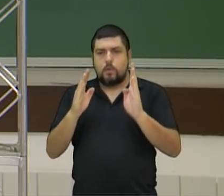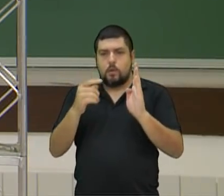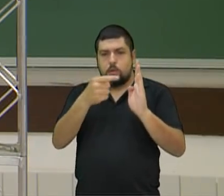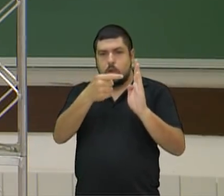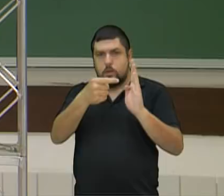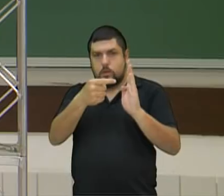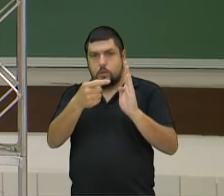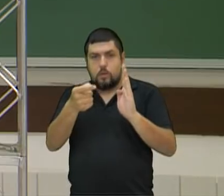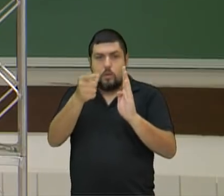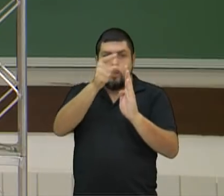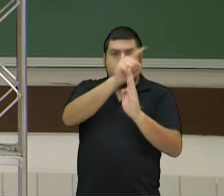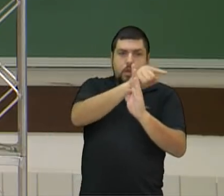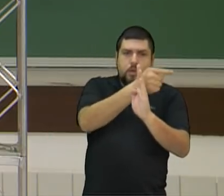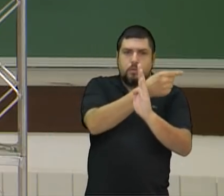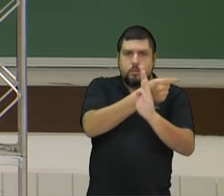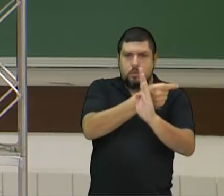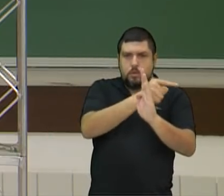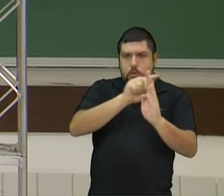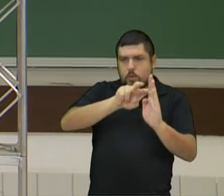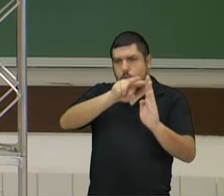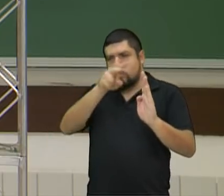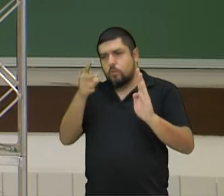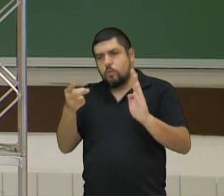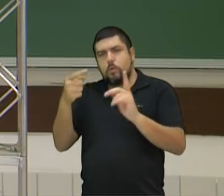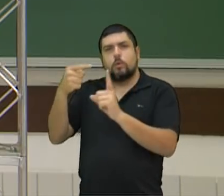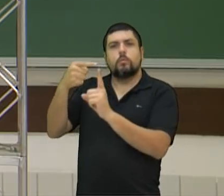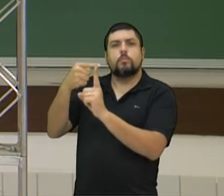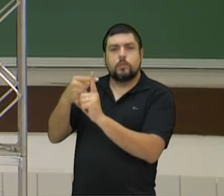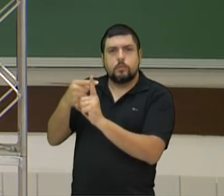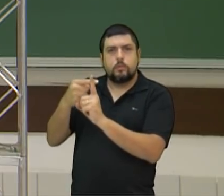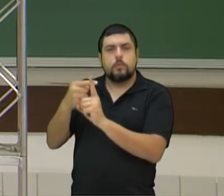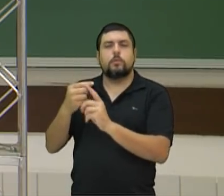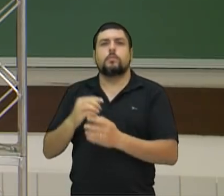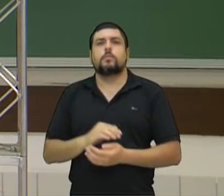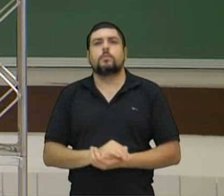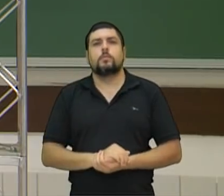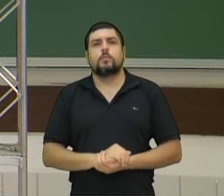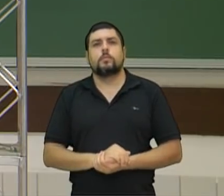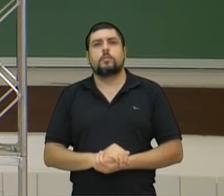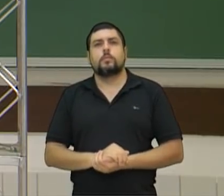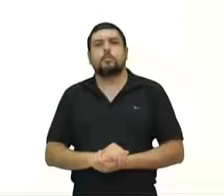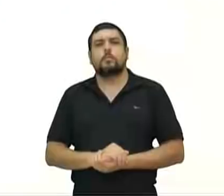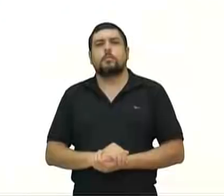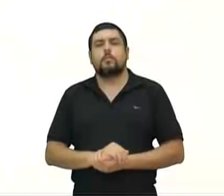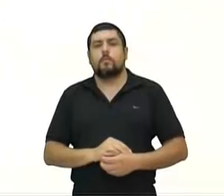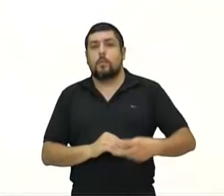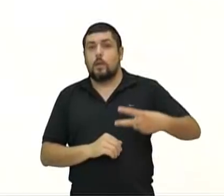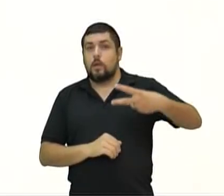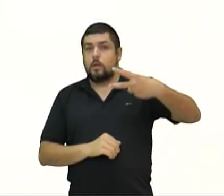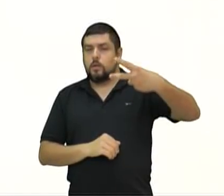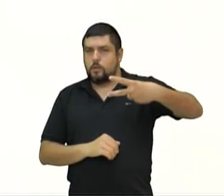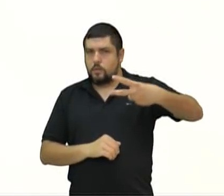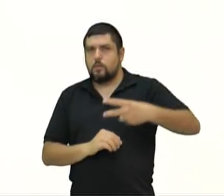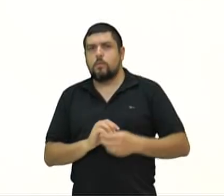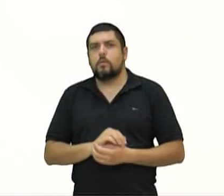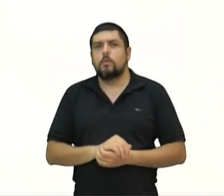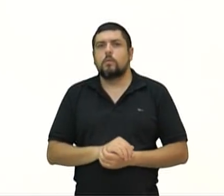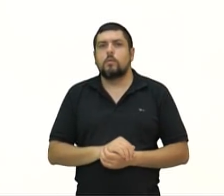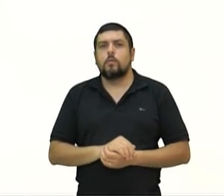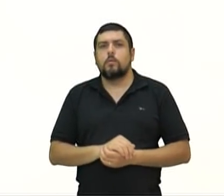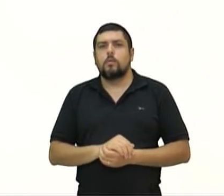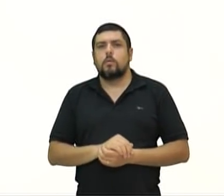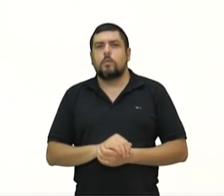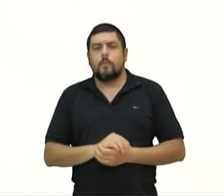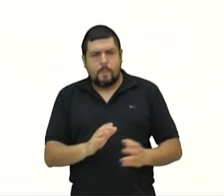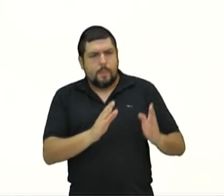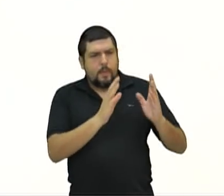ou zero, né? E menos ele se for negativo. Então, eu reescrevi a função. Segundo passo, após definir as novas condições,